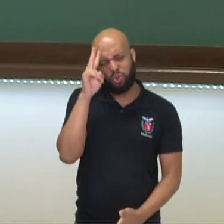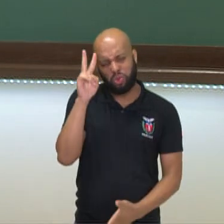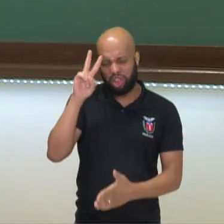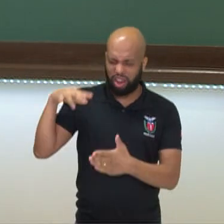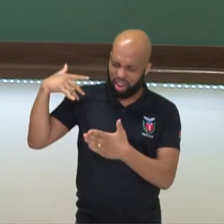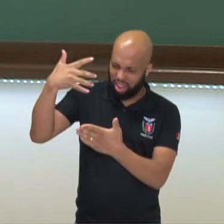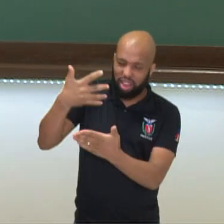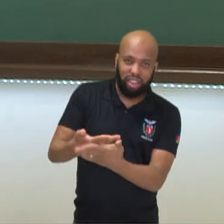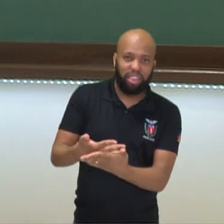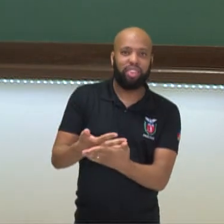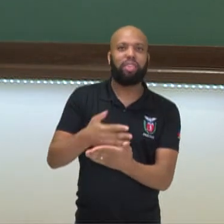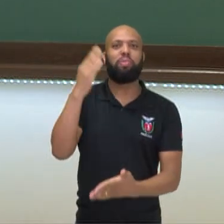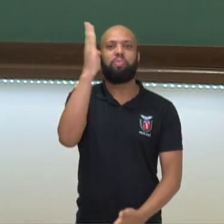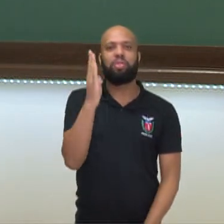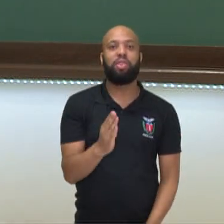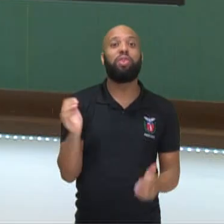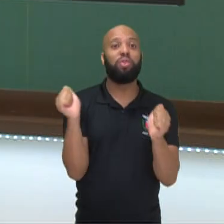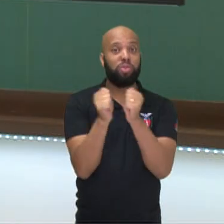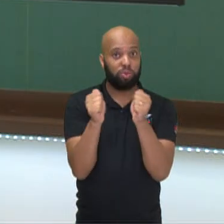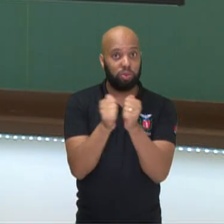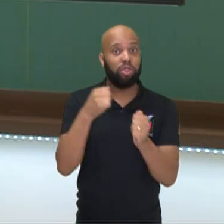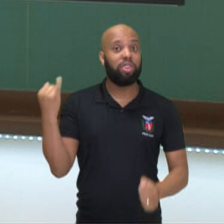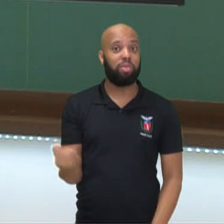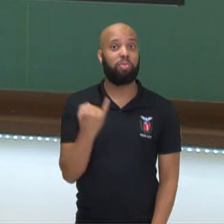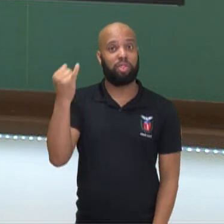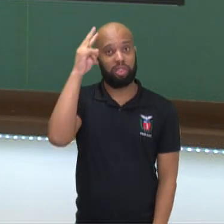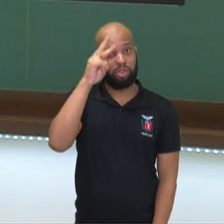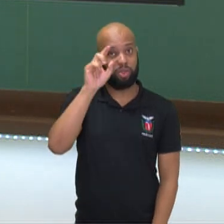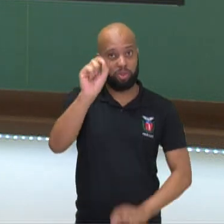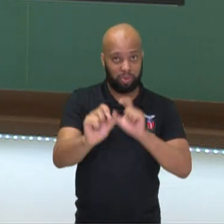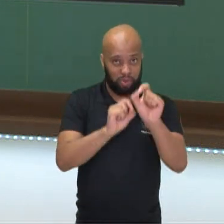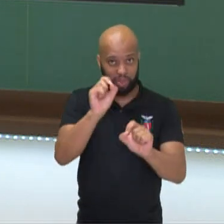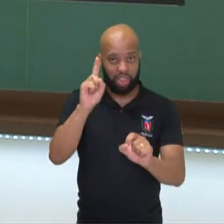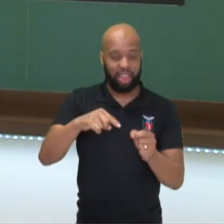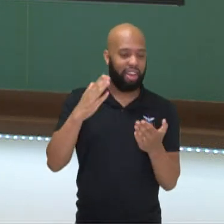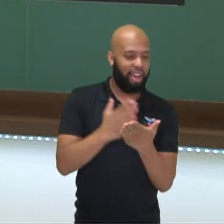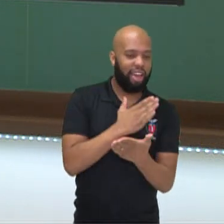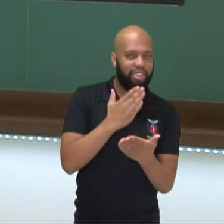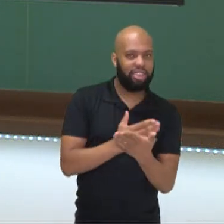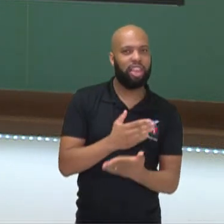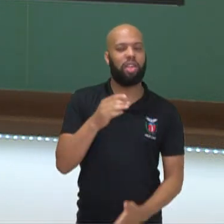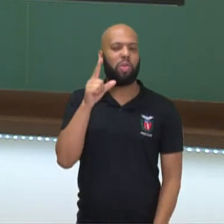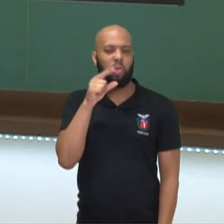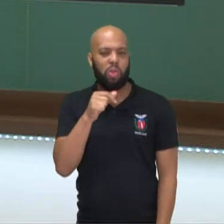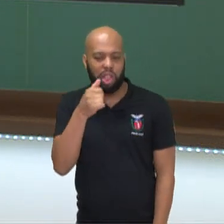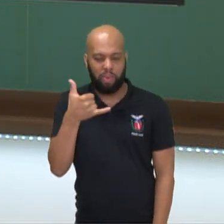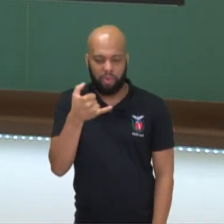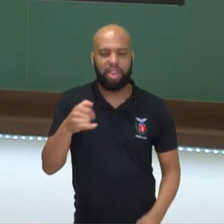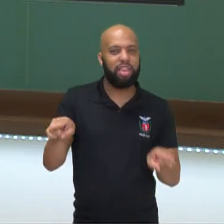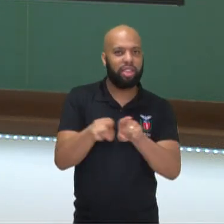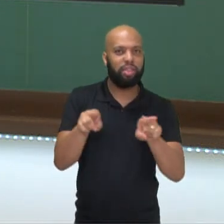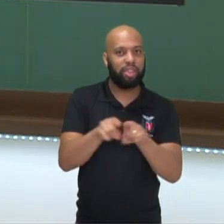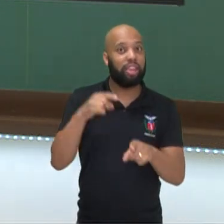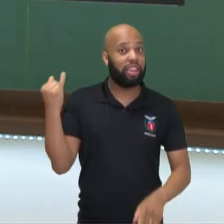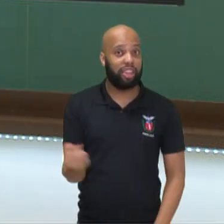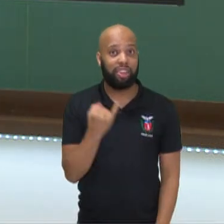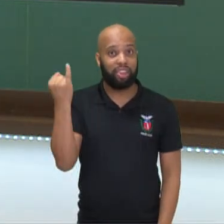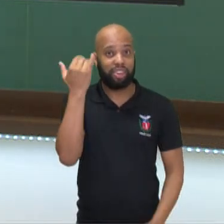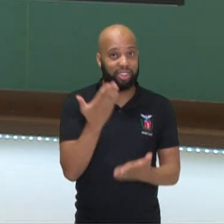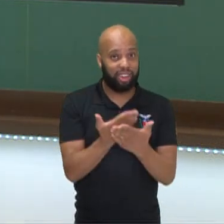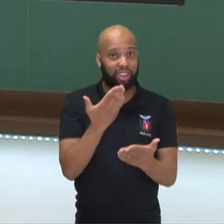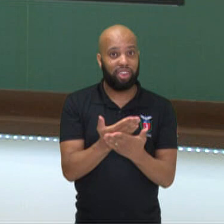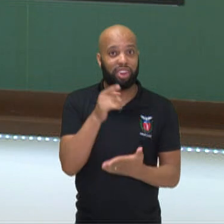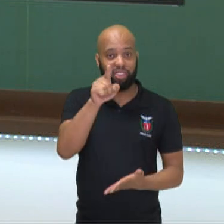Brasil. Vem com a gente e não esquece... Caderno, lápis, caneta, super importantes para essa nossa aula, para